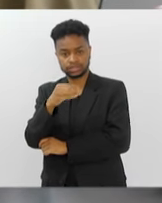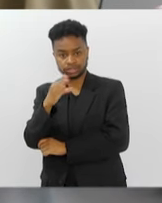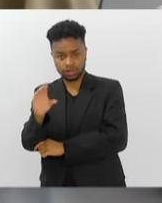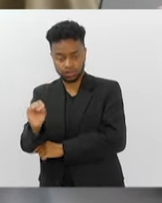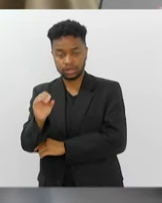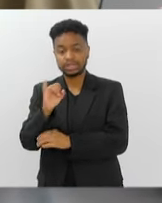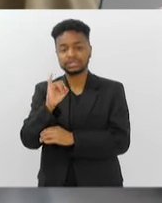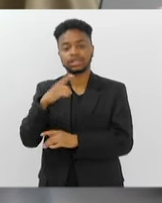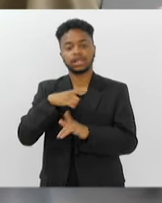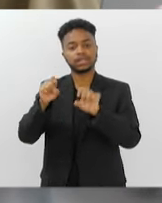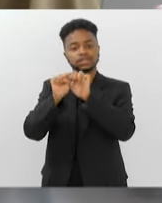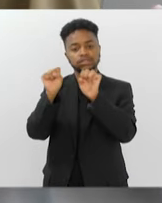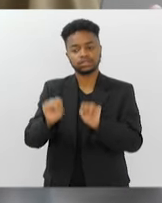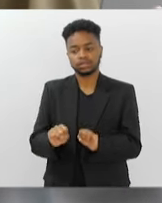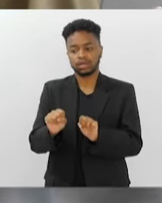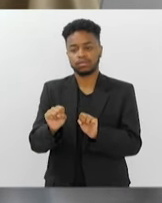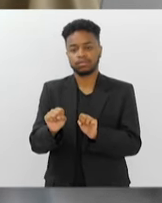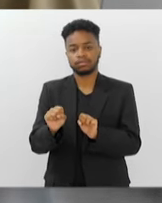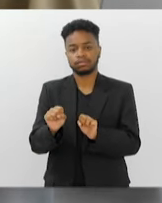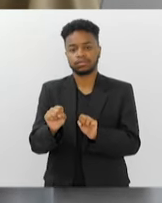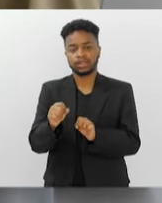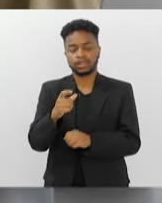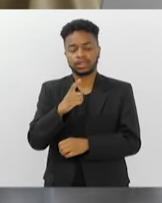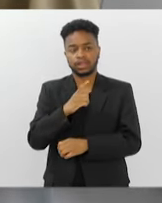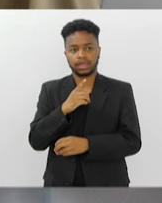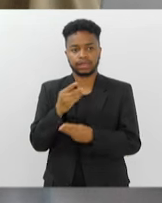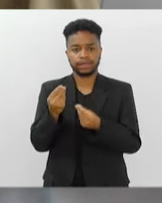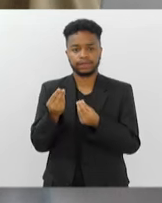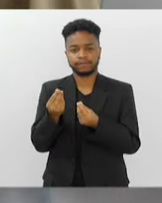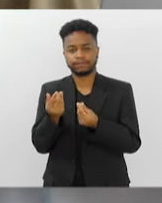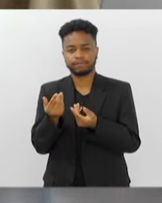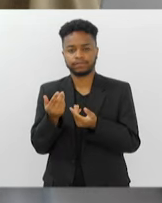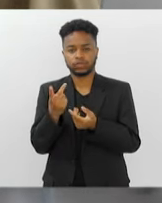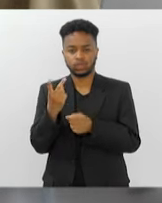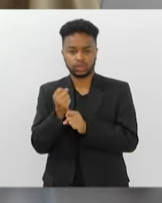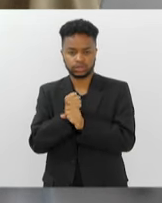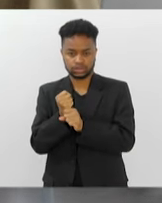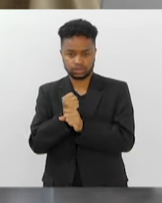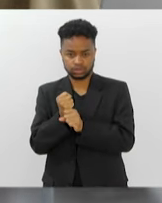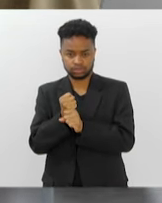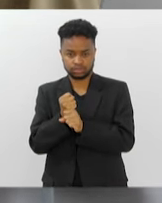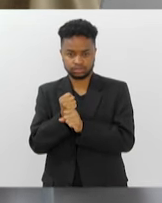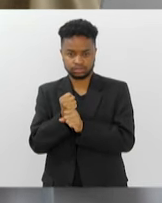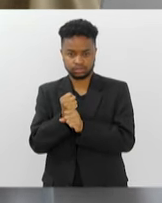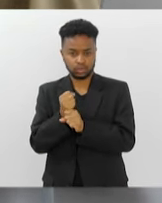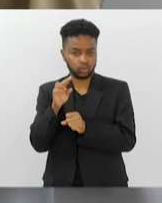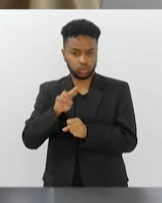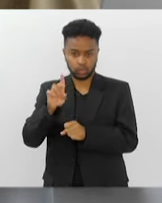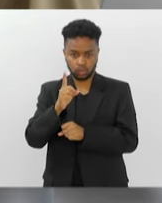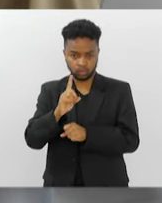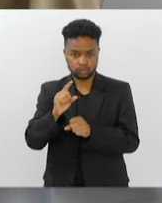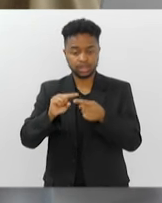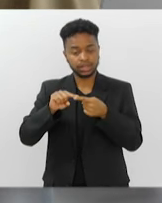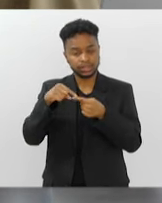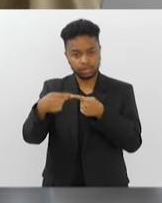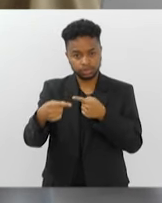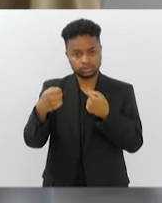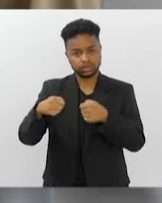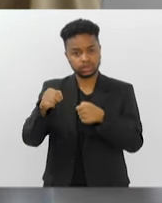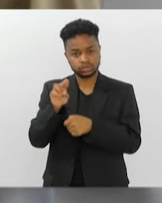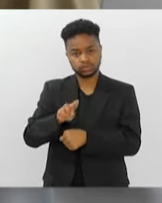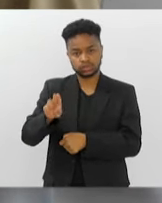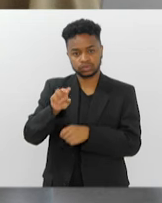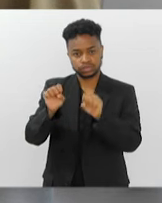que fica dois do do anos sem estar pressurizada e de repente você pressuriza o